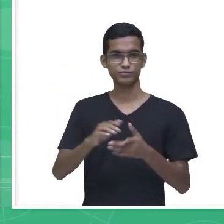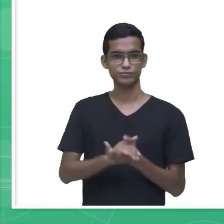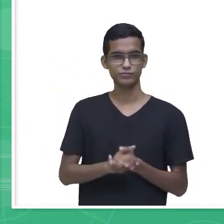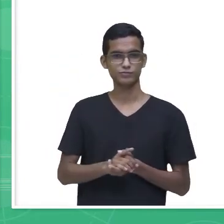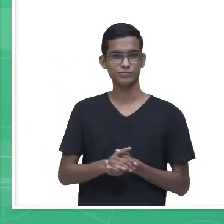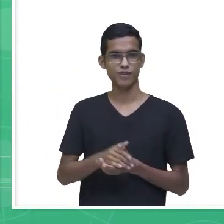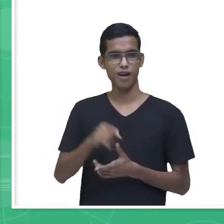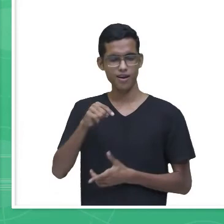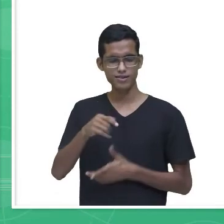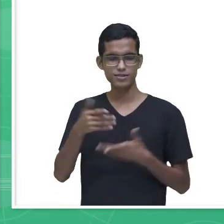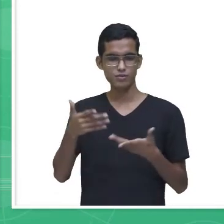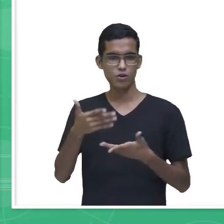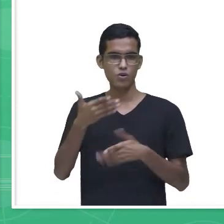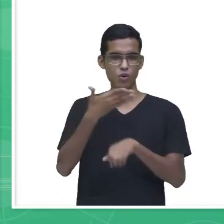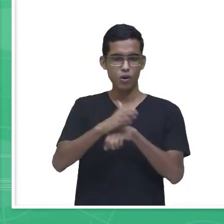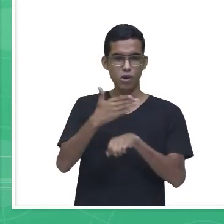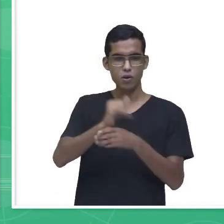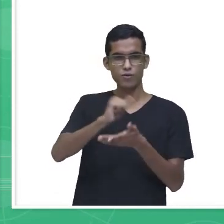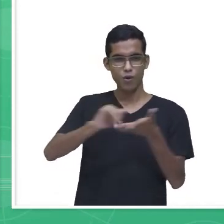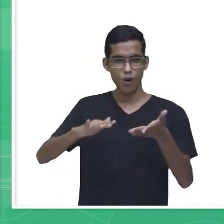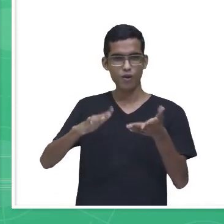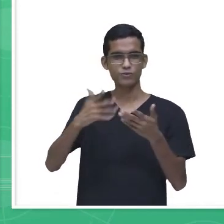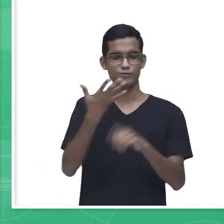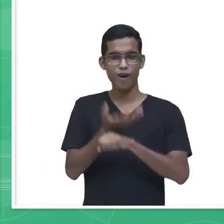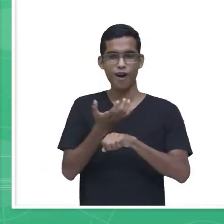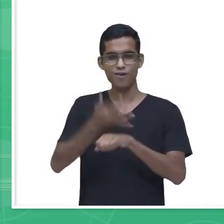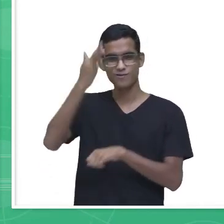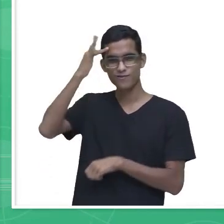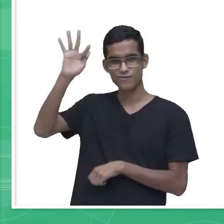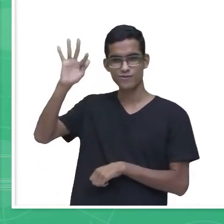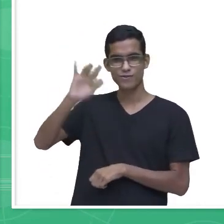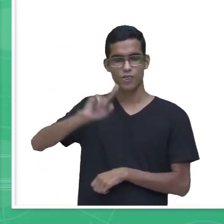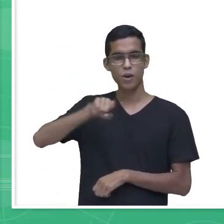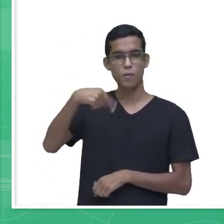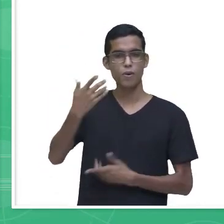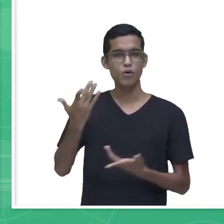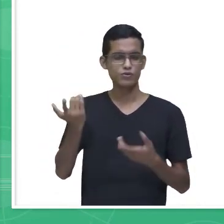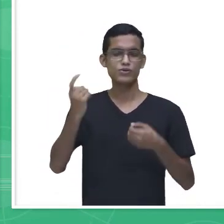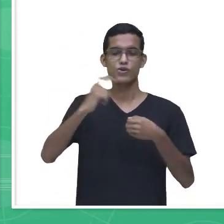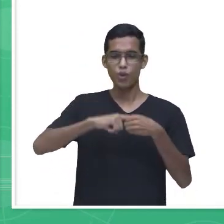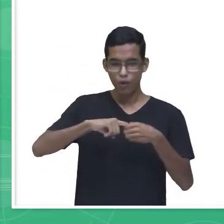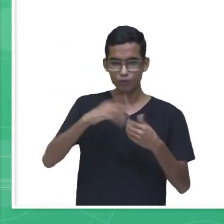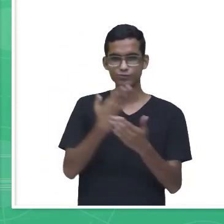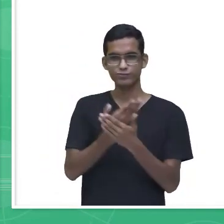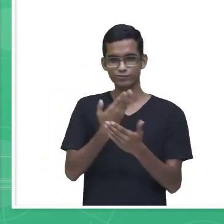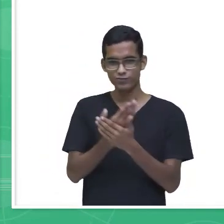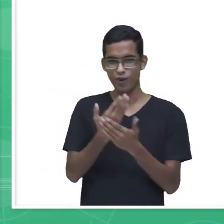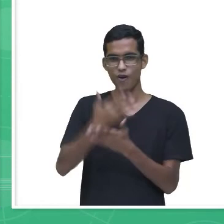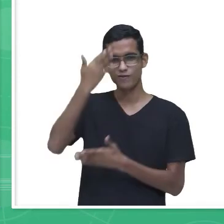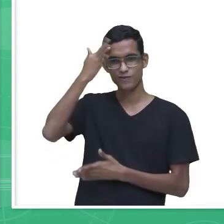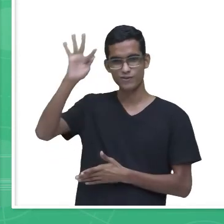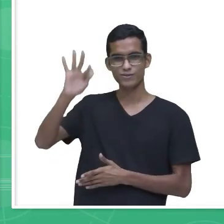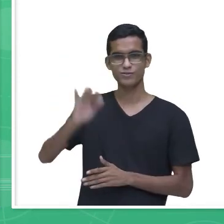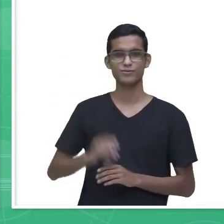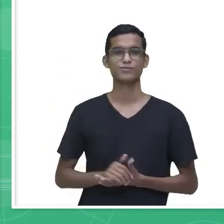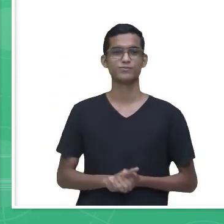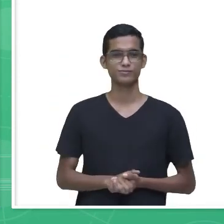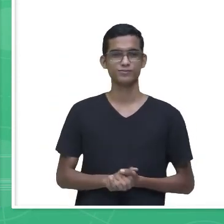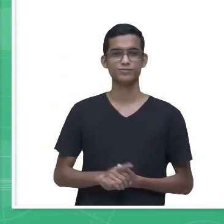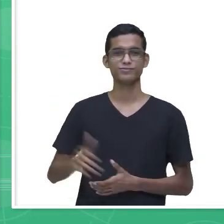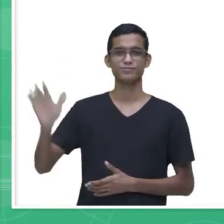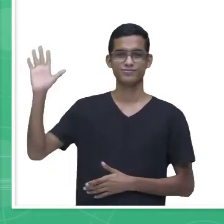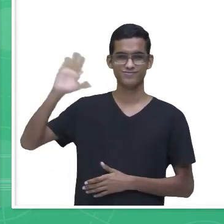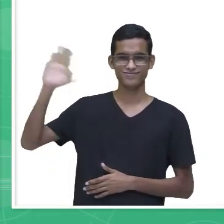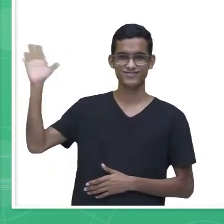um Exercitando de Filosofia. Breve estaremos aqui de novo para mais aula de filosofia e mais exercitando aí,